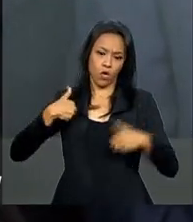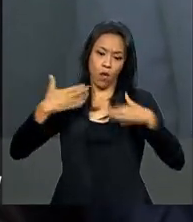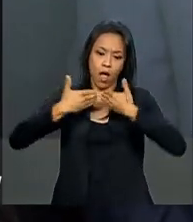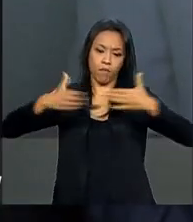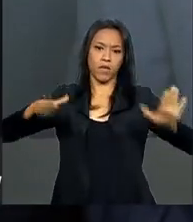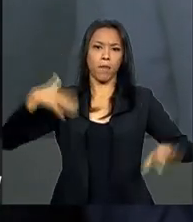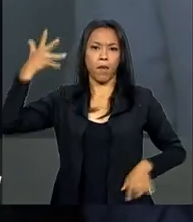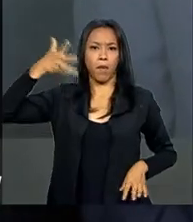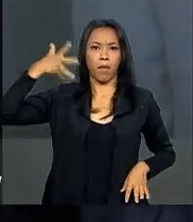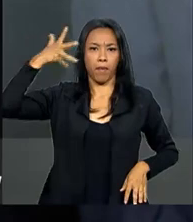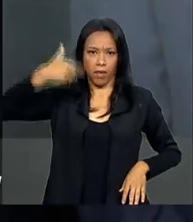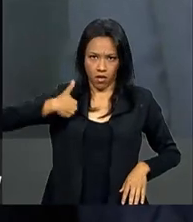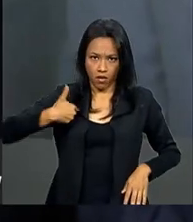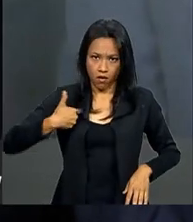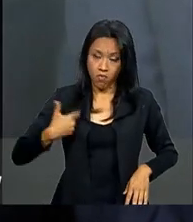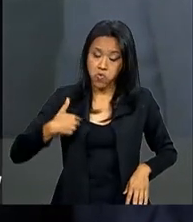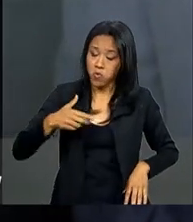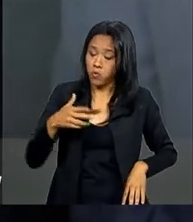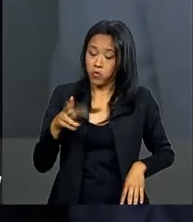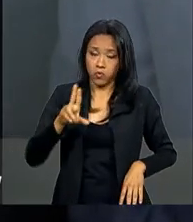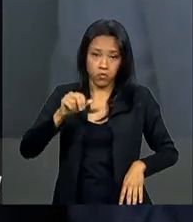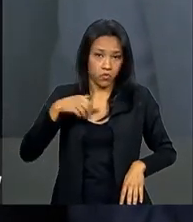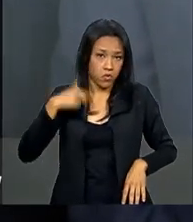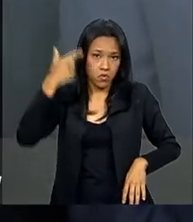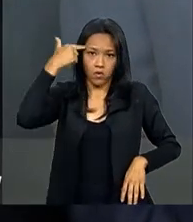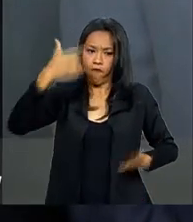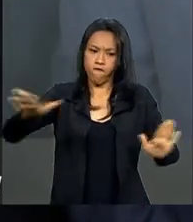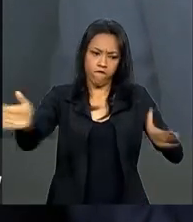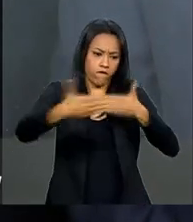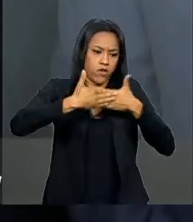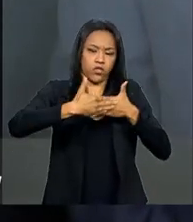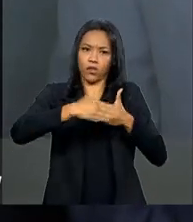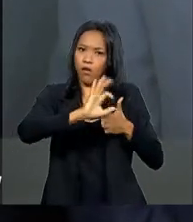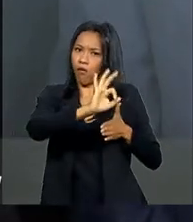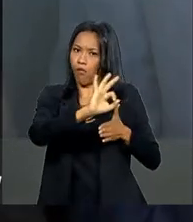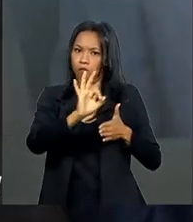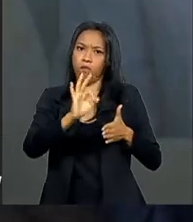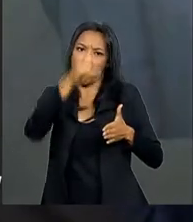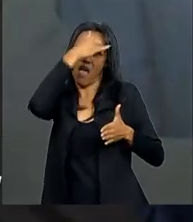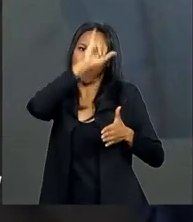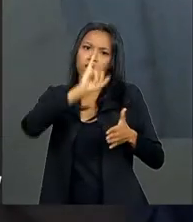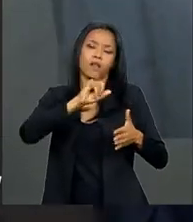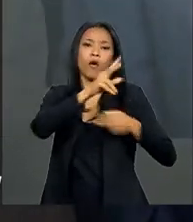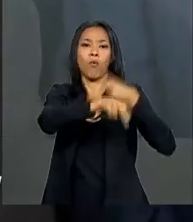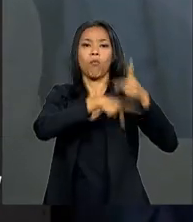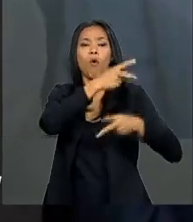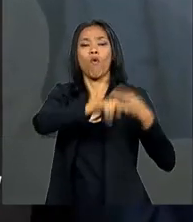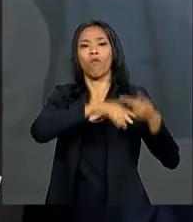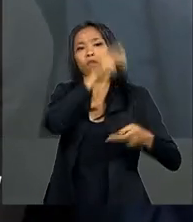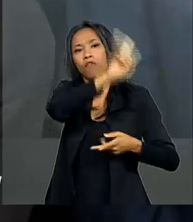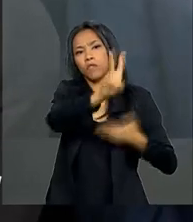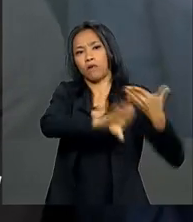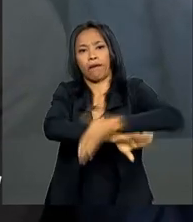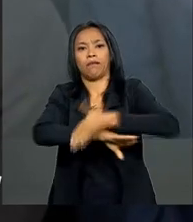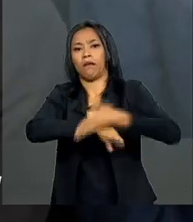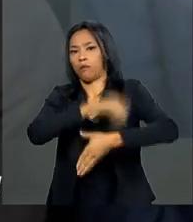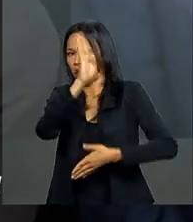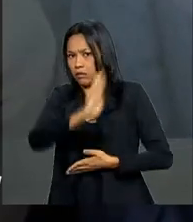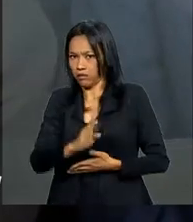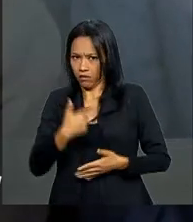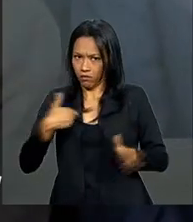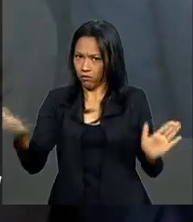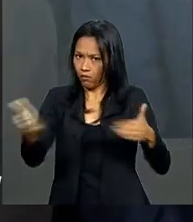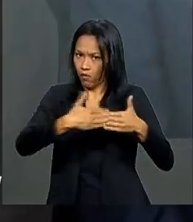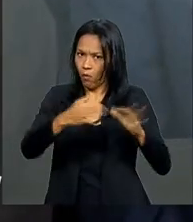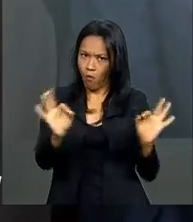seria, volto a dizer, incogitável o fechamento de fronteiras. E eu não entendo como é que se quer dizer, ah, o Temer, o